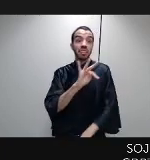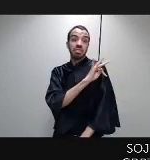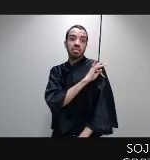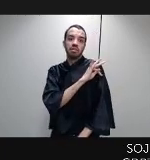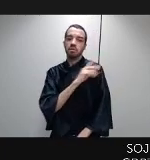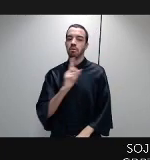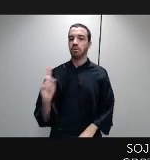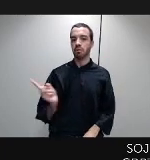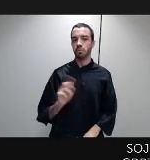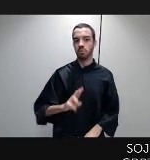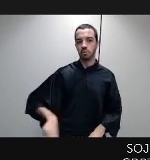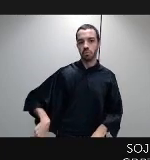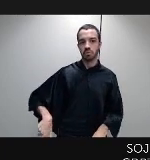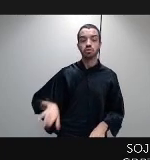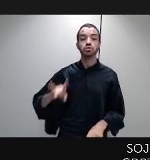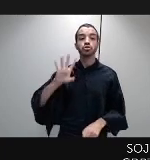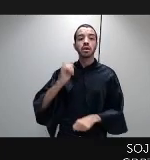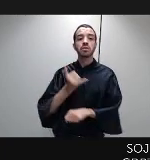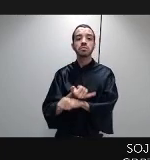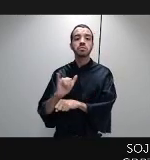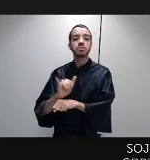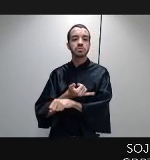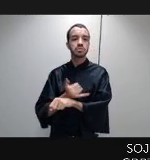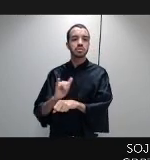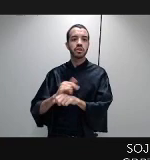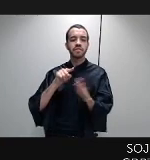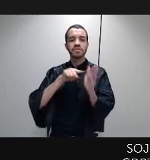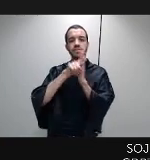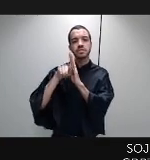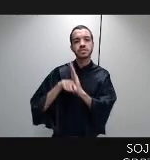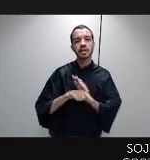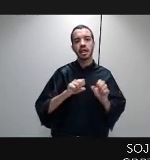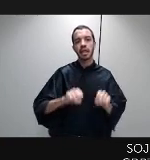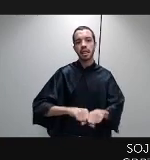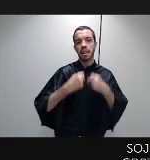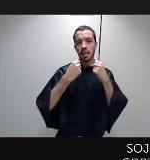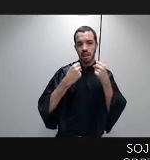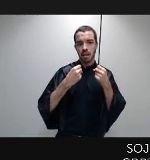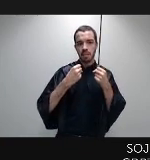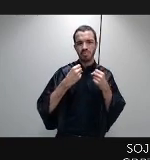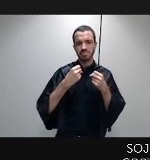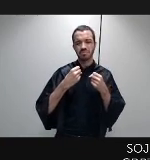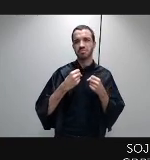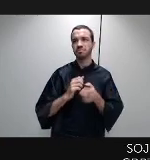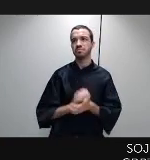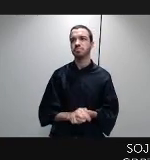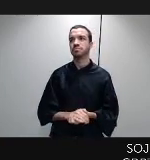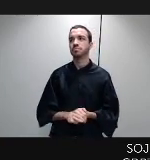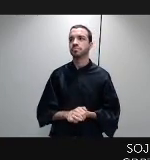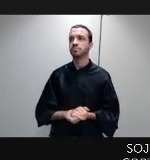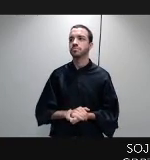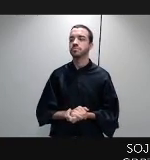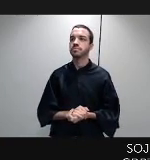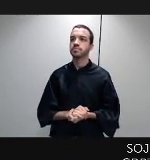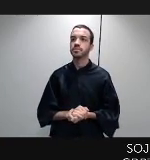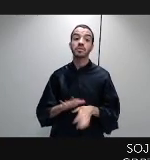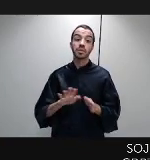nem vaca mesmo e fiscalizar a eventual quebra da preferência de algum emprego o segundo